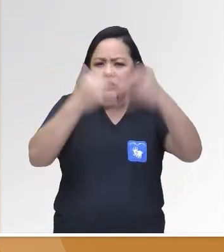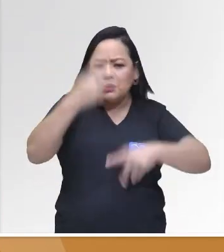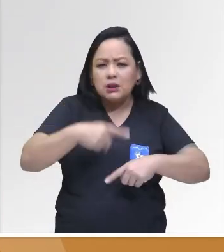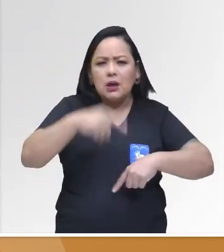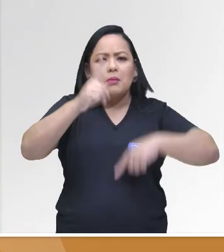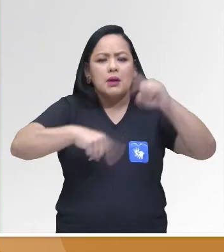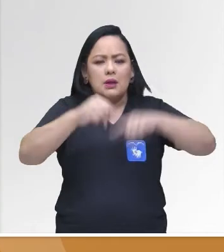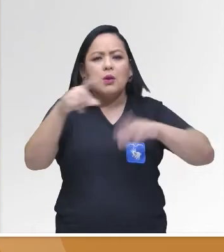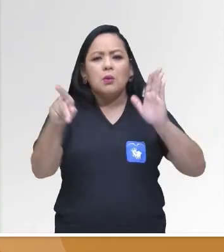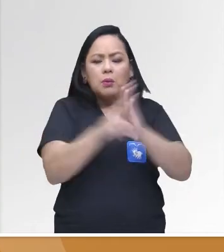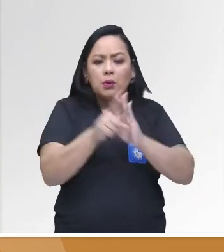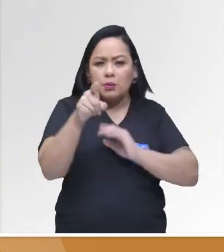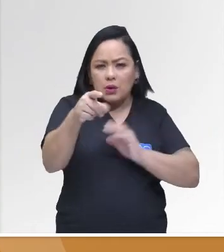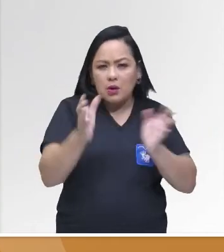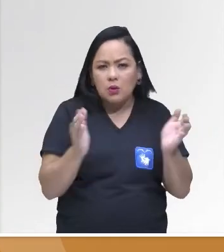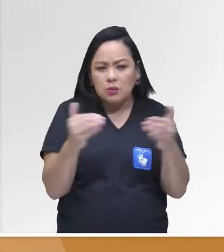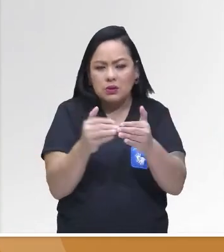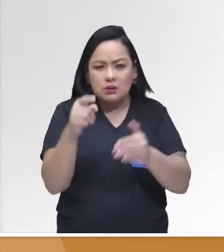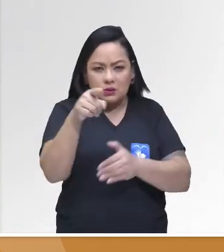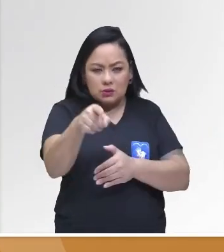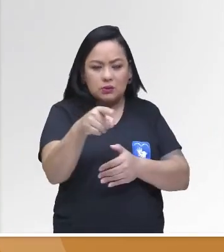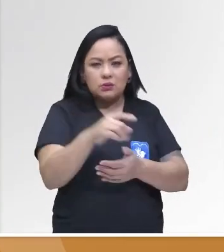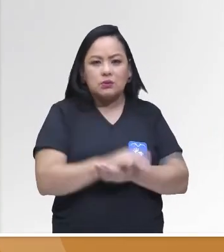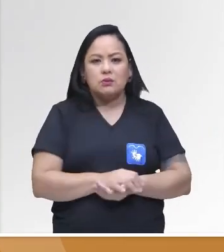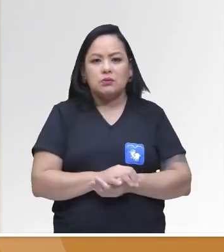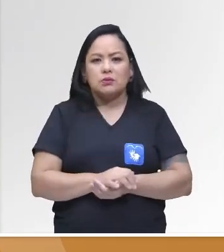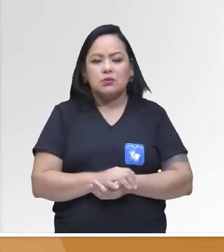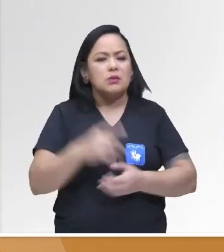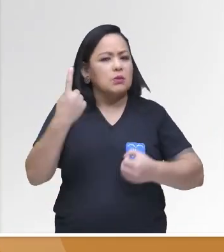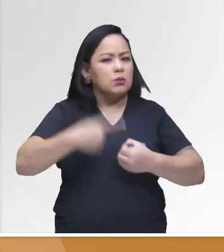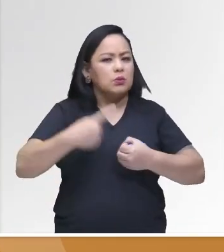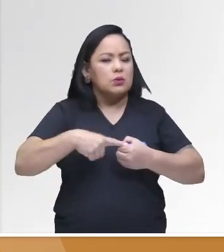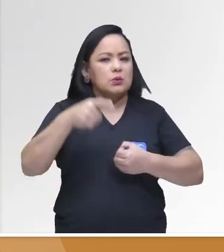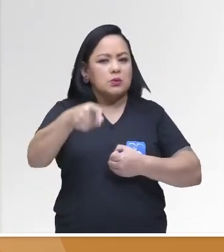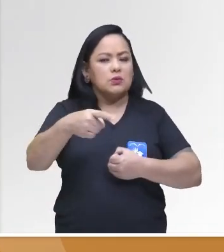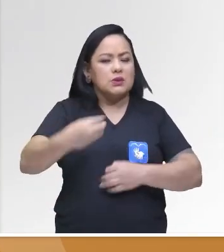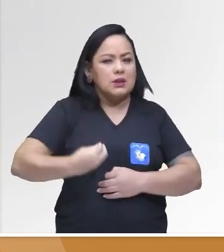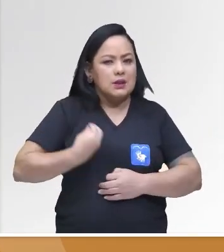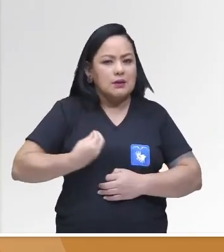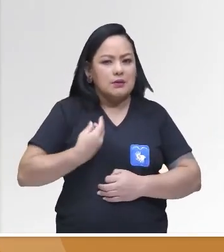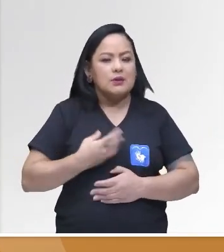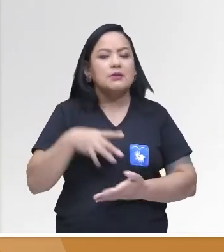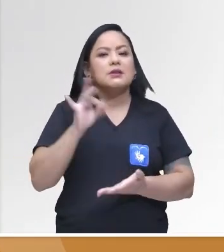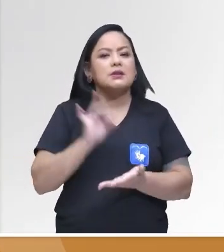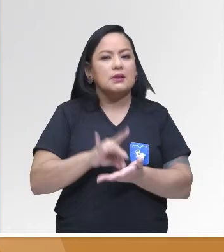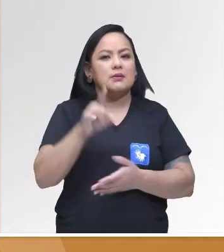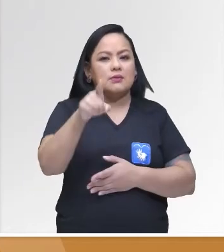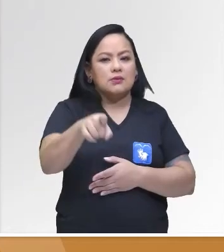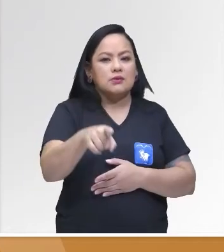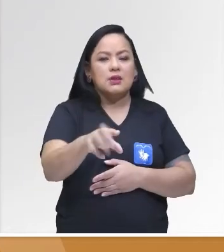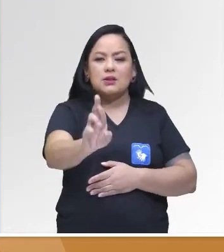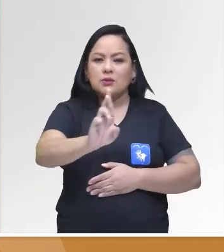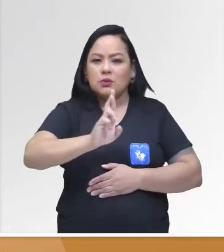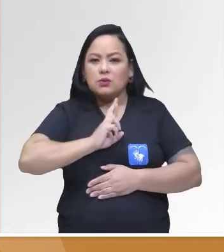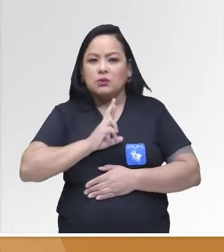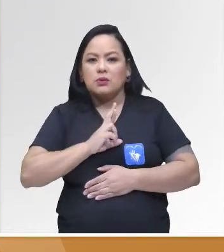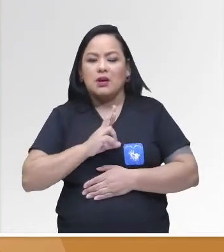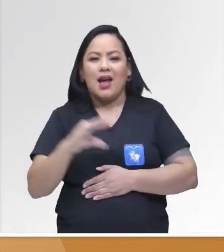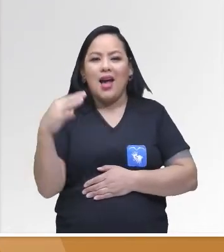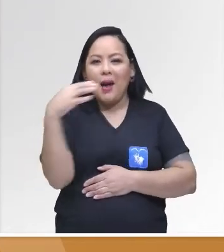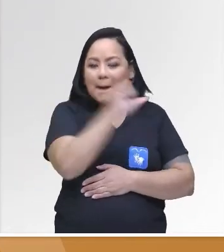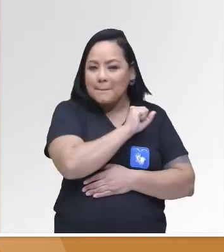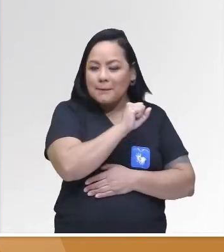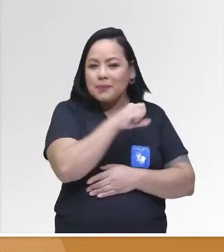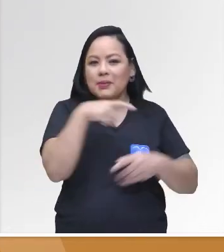próprio aí da sua comunidade, do seu município? Certamente você responderia muito